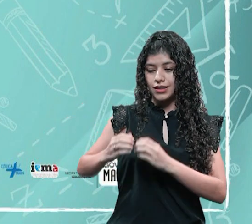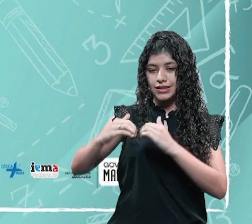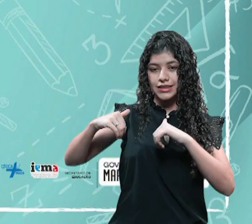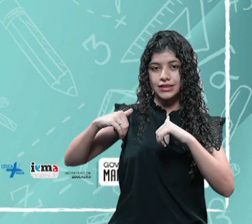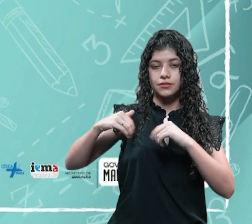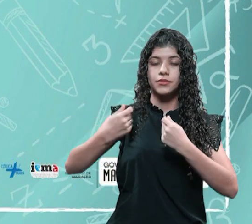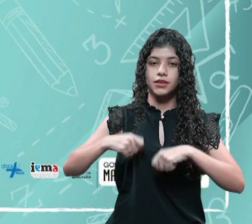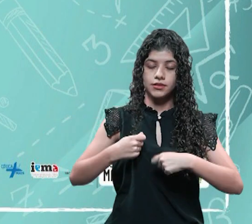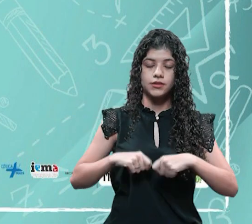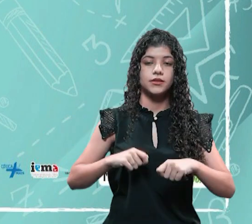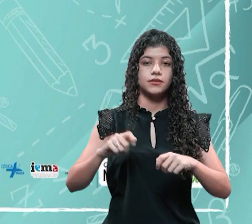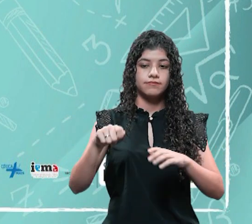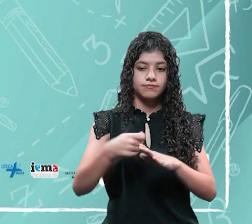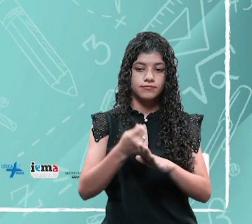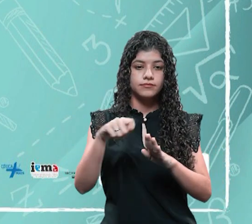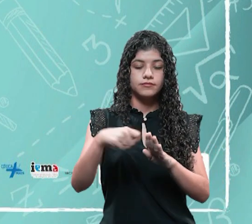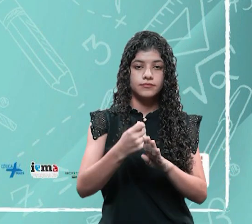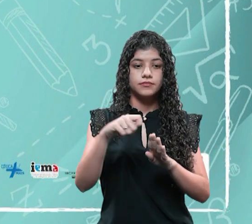um alfinete.